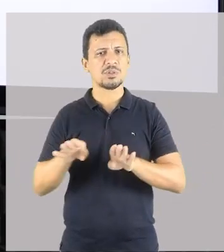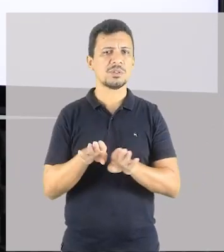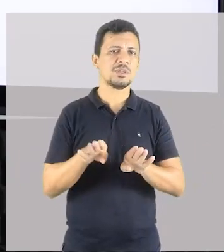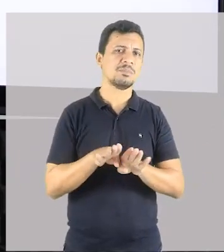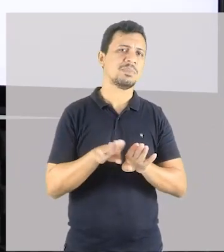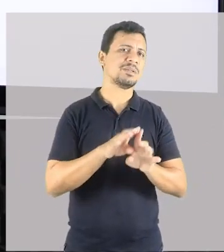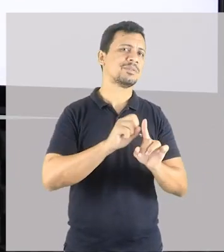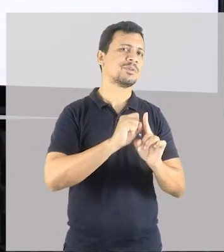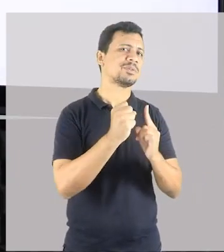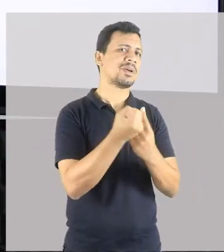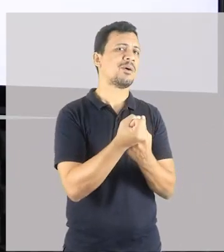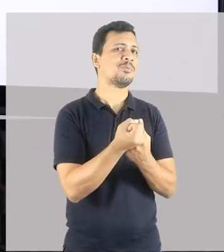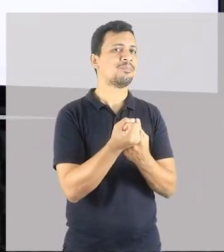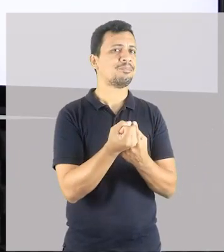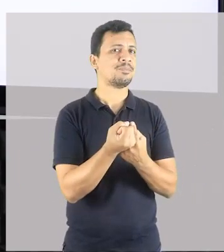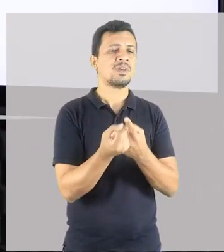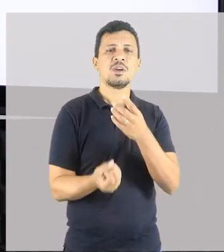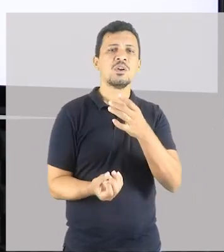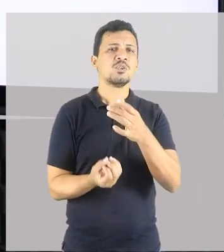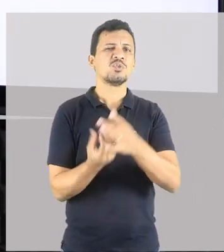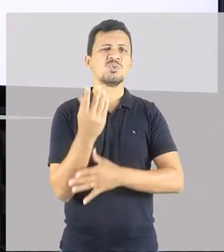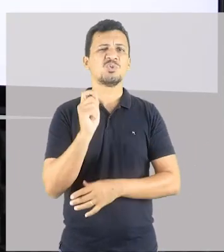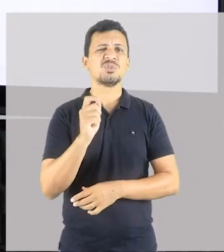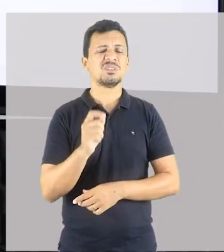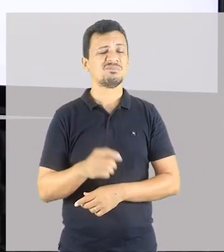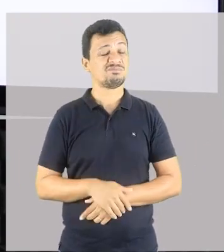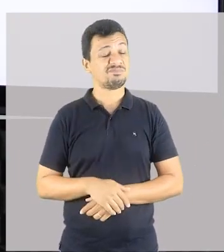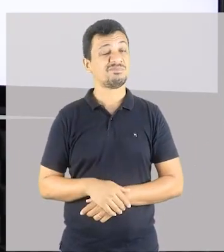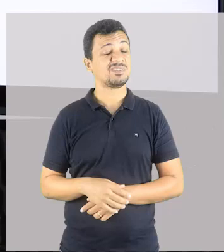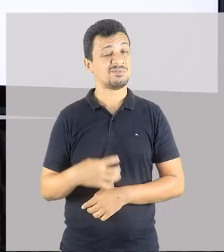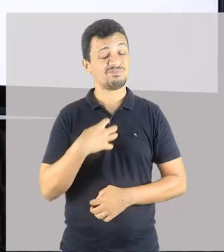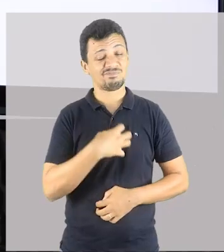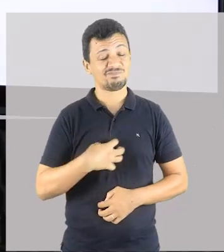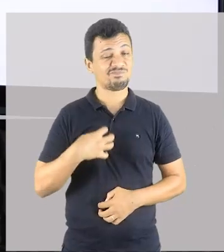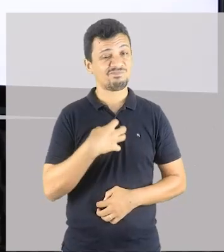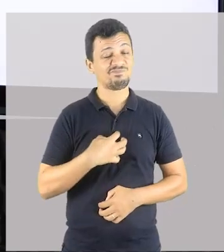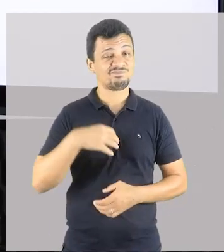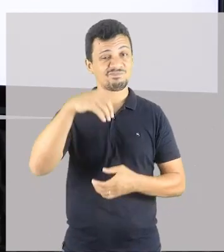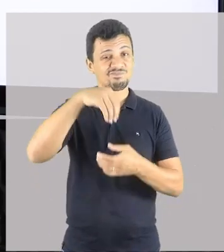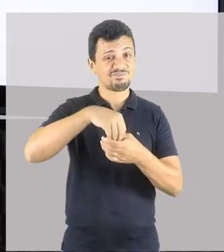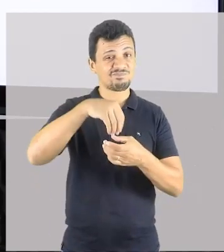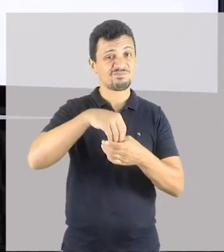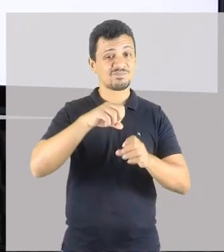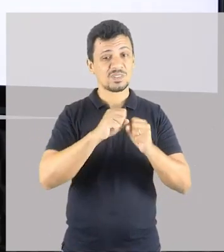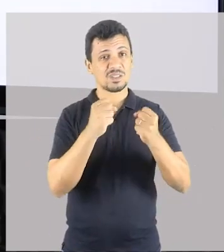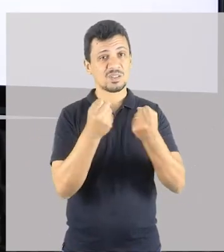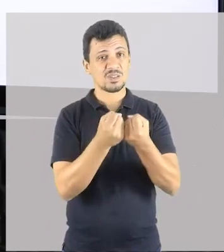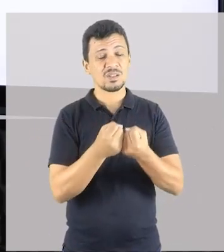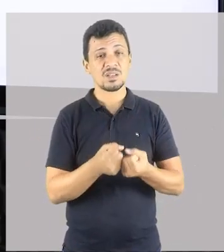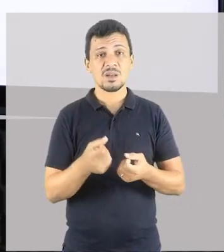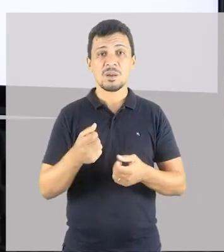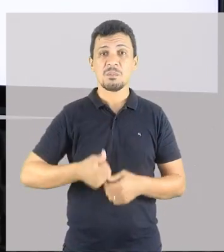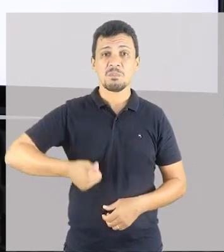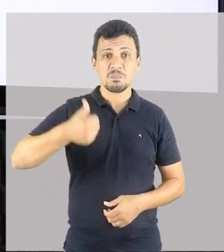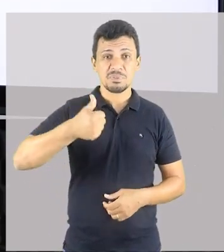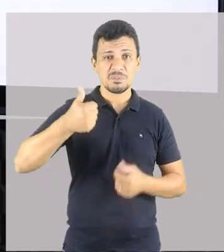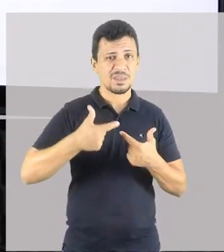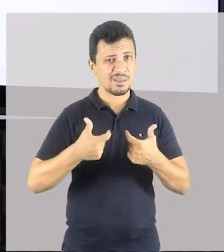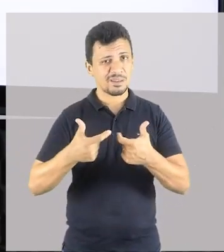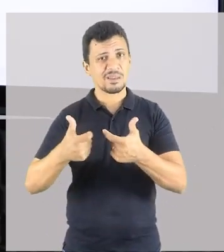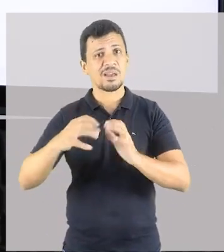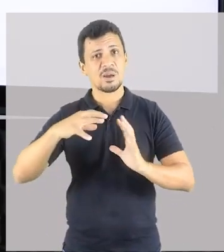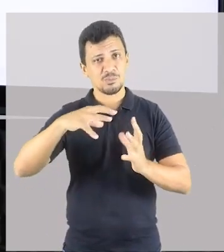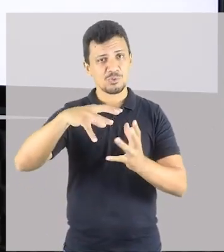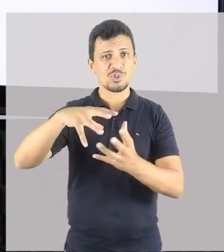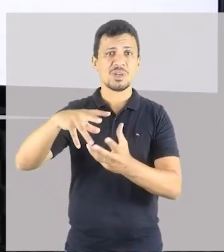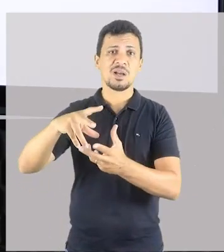e que produz uma insatisfação dentro da própria sociedade. A Primeira Guerra Mundial acontecendo, né? Você